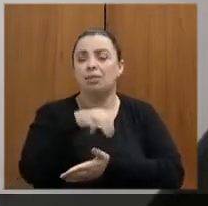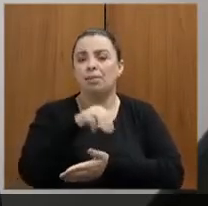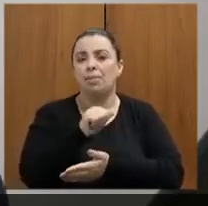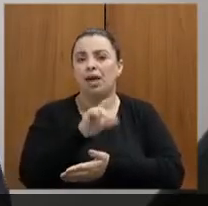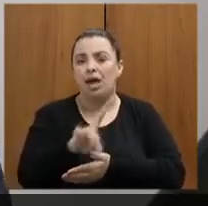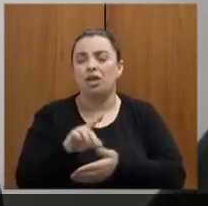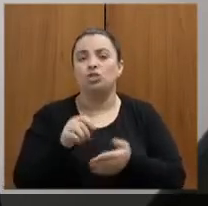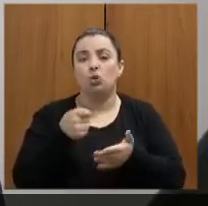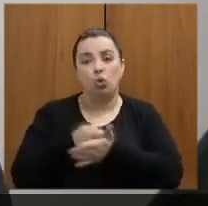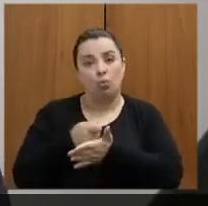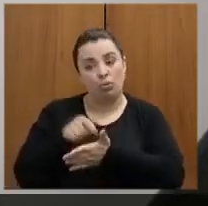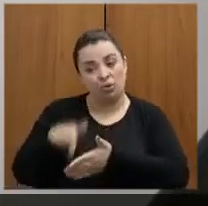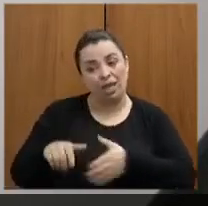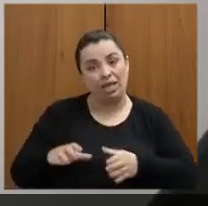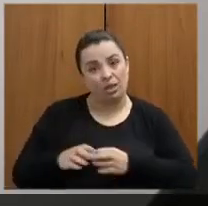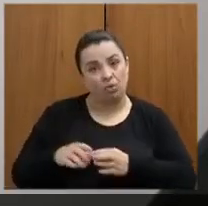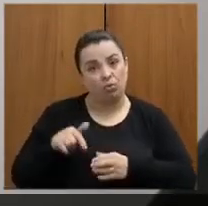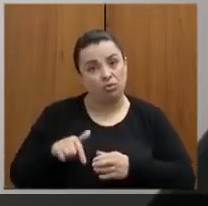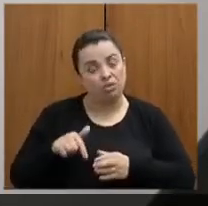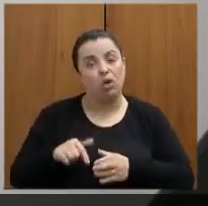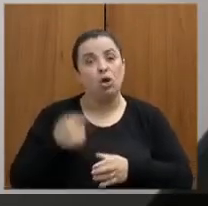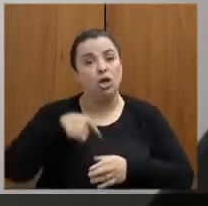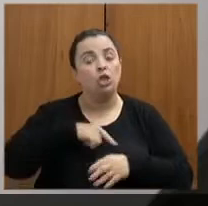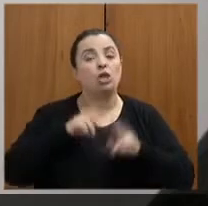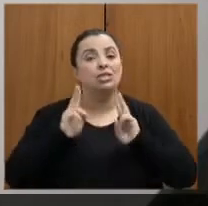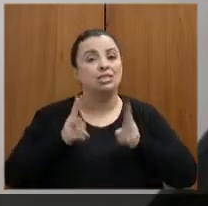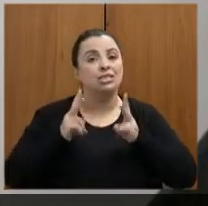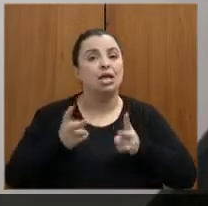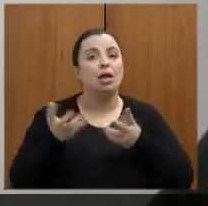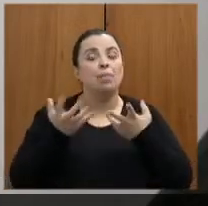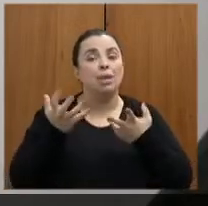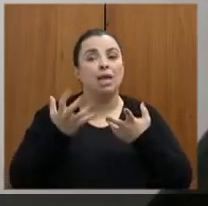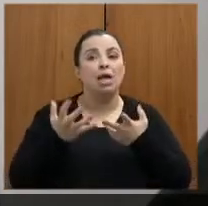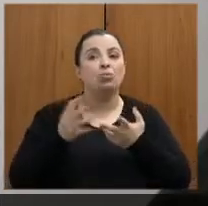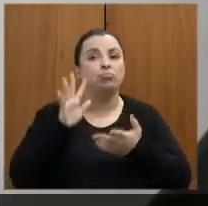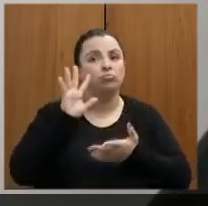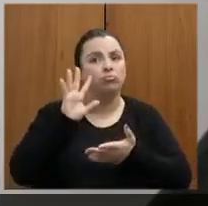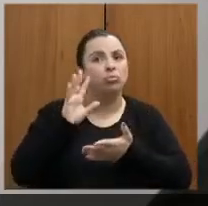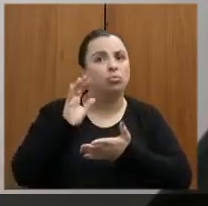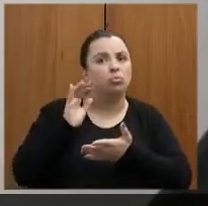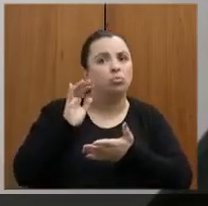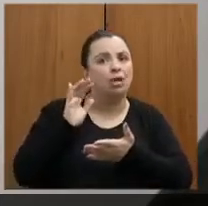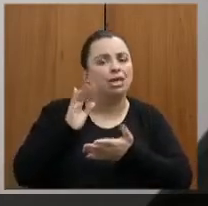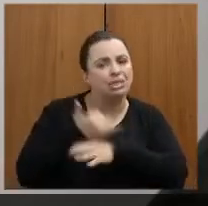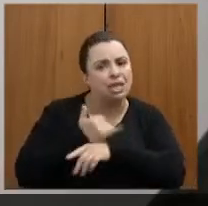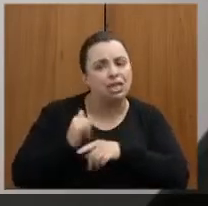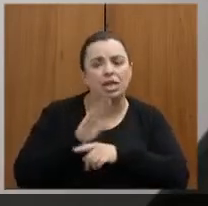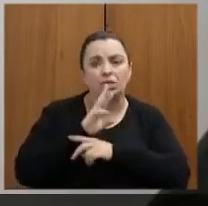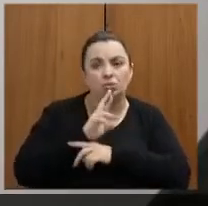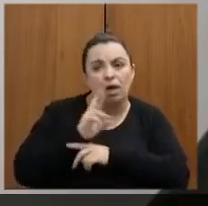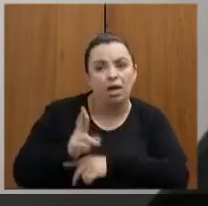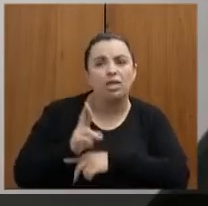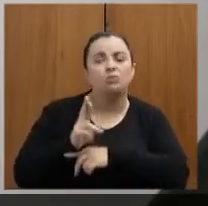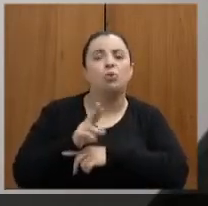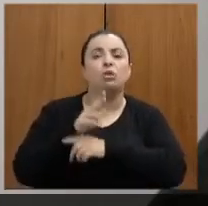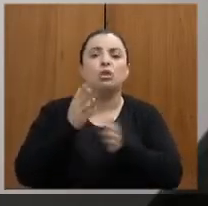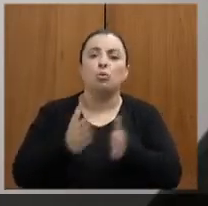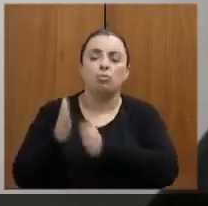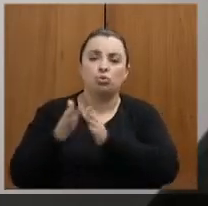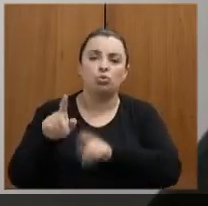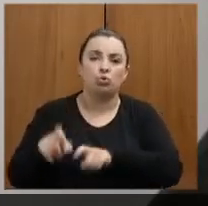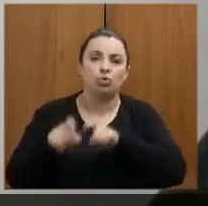desta comissão e nós estamos sempre procurando dar uma resposta ao produtor rural e aqui é a comissão do setor